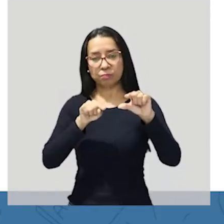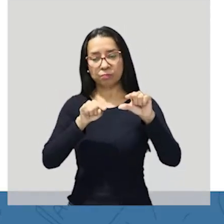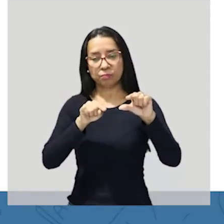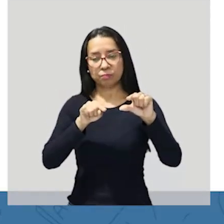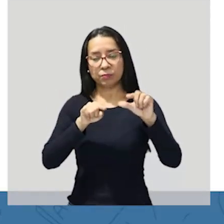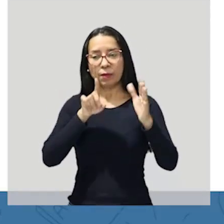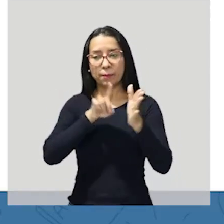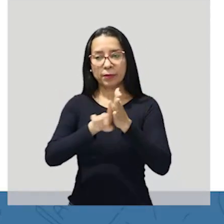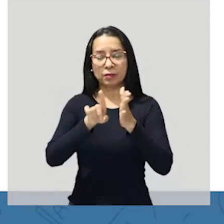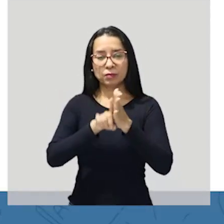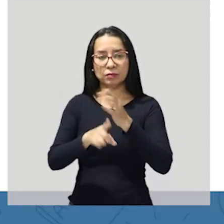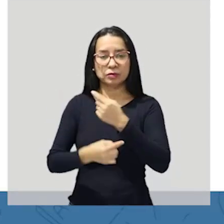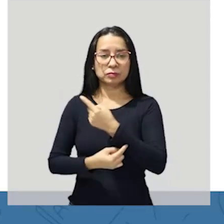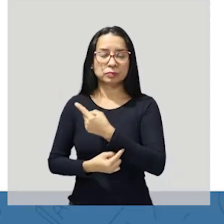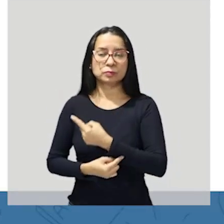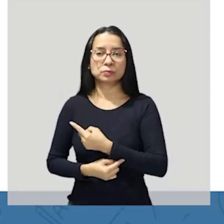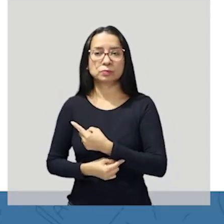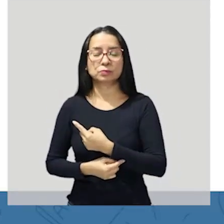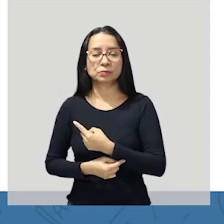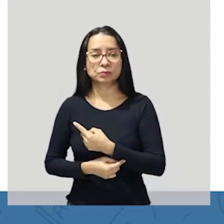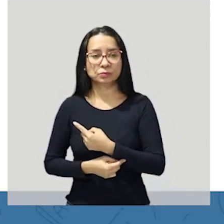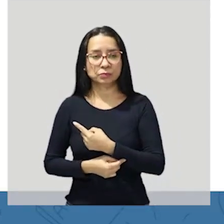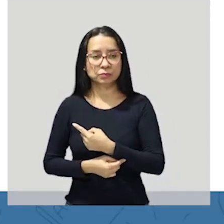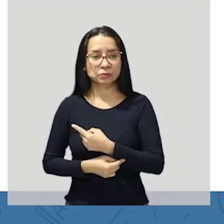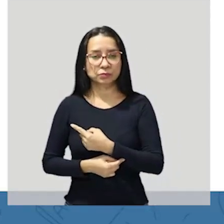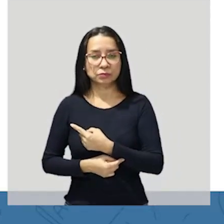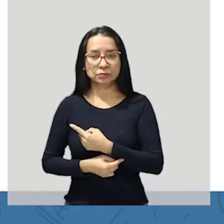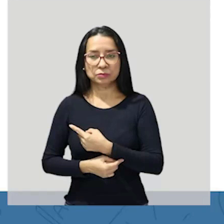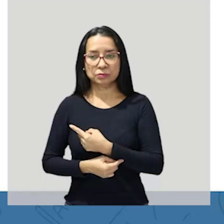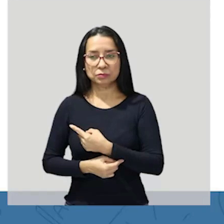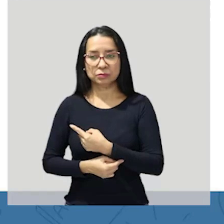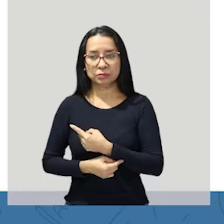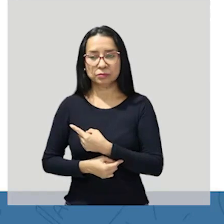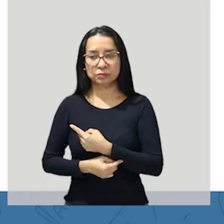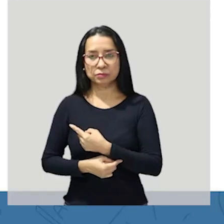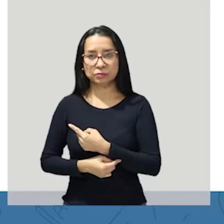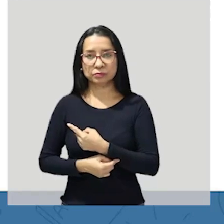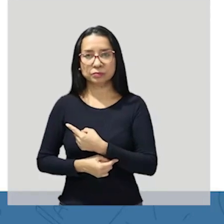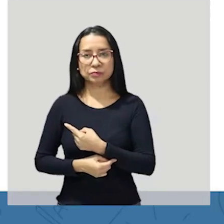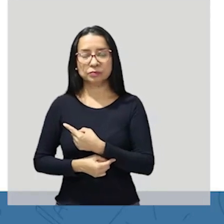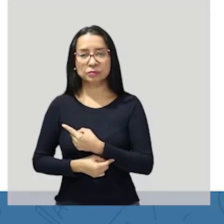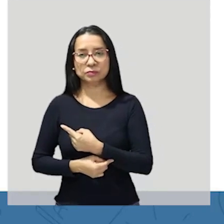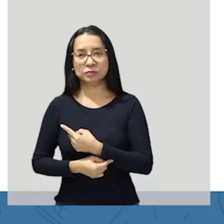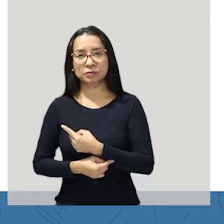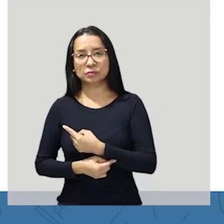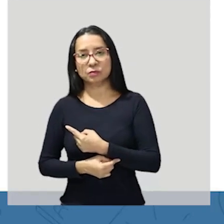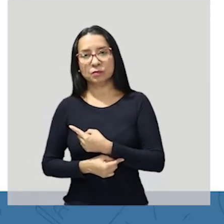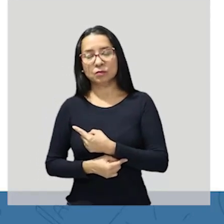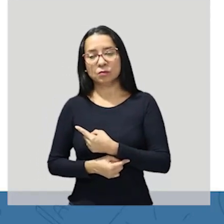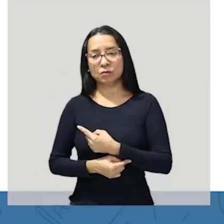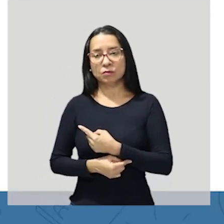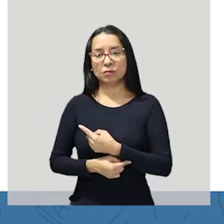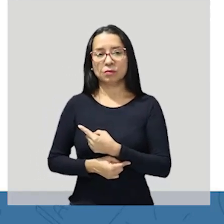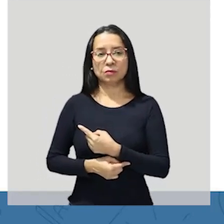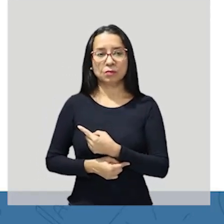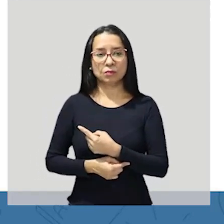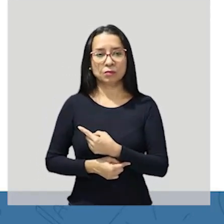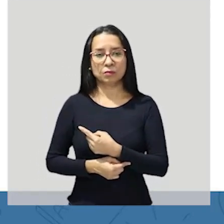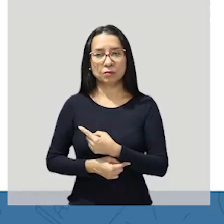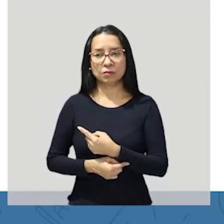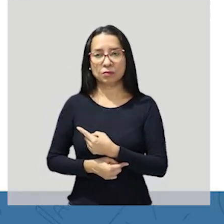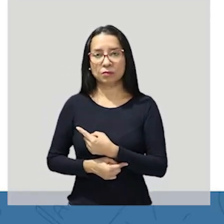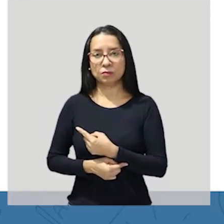que durante a Guerra Fria, as relações internas em um mesmo bloco, Cuba, o mesmo